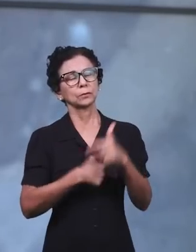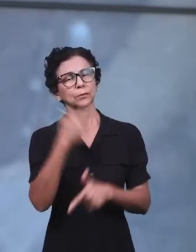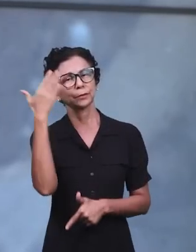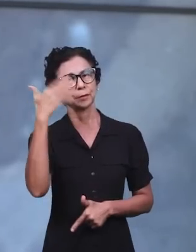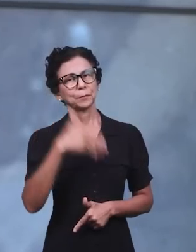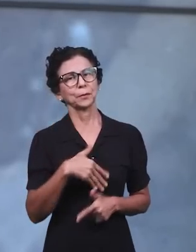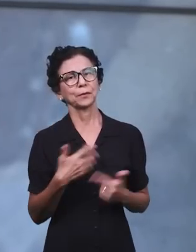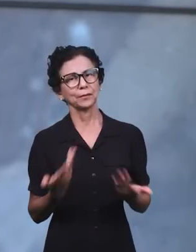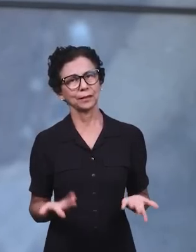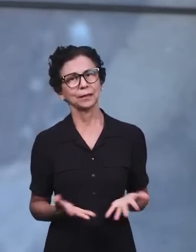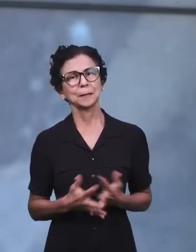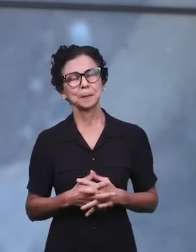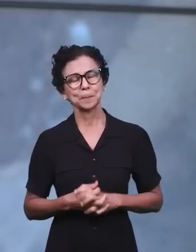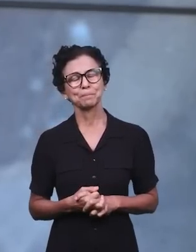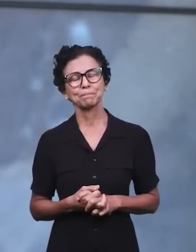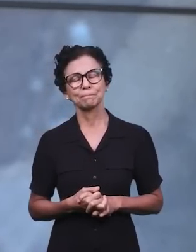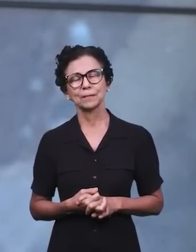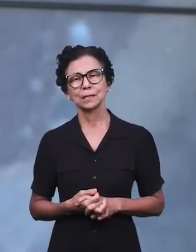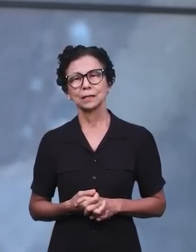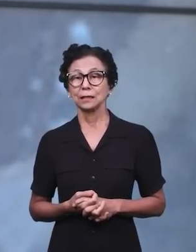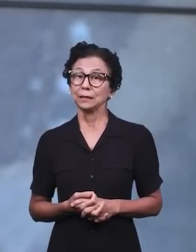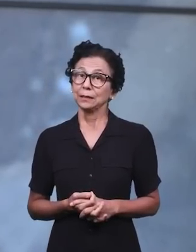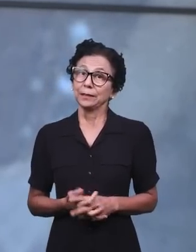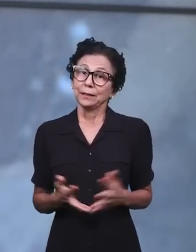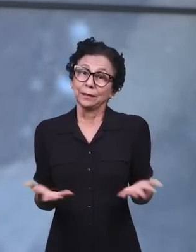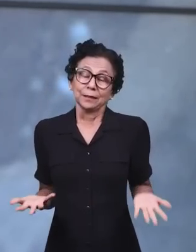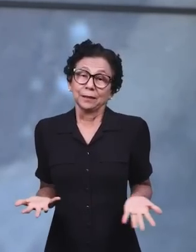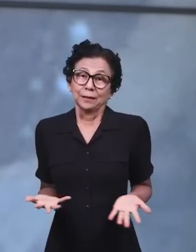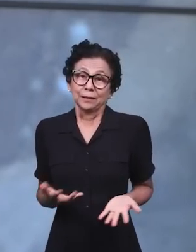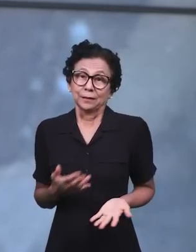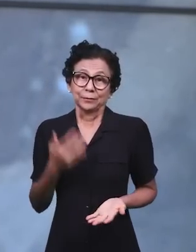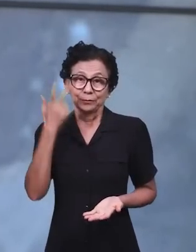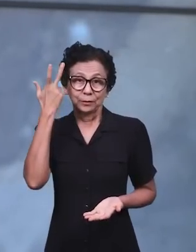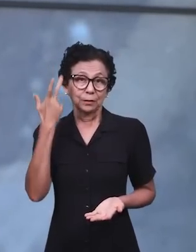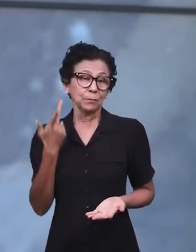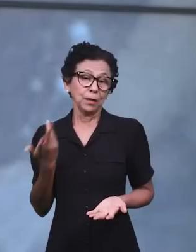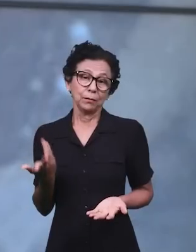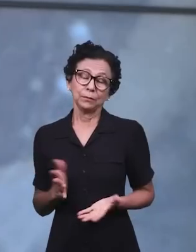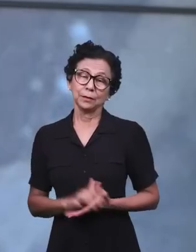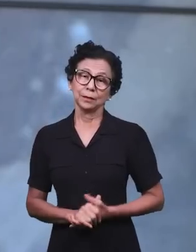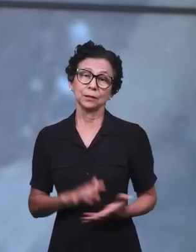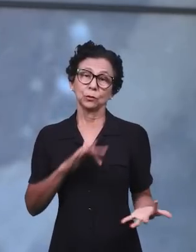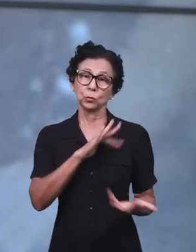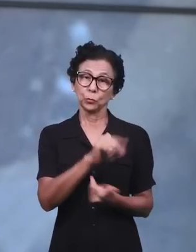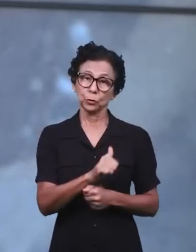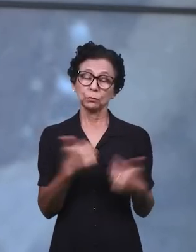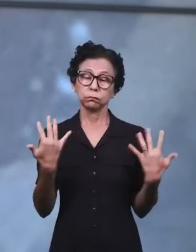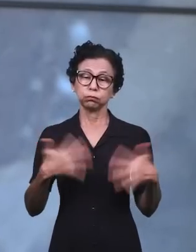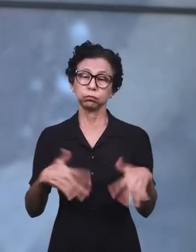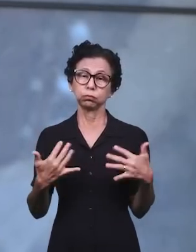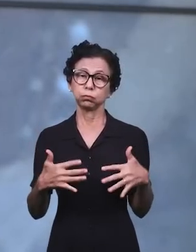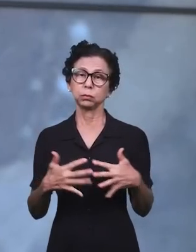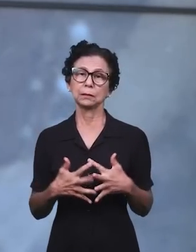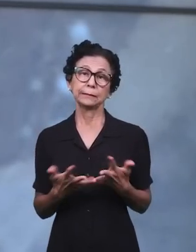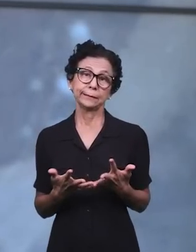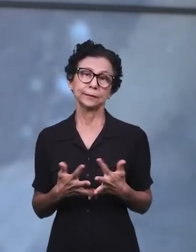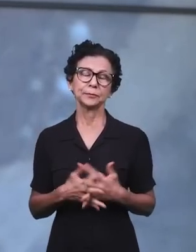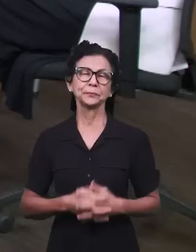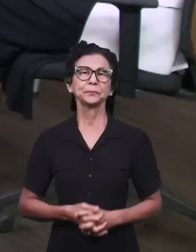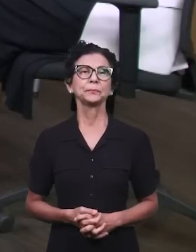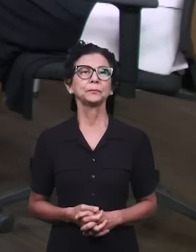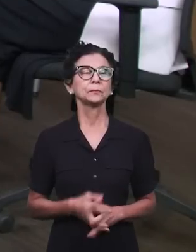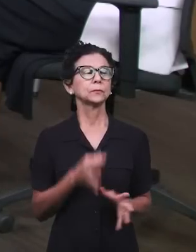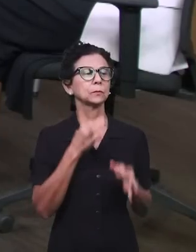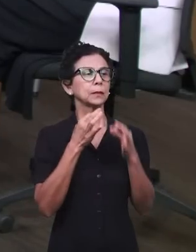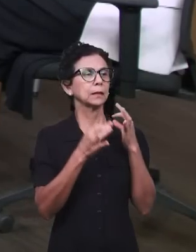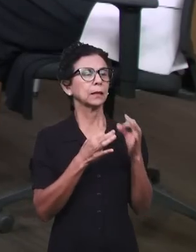para aquilo que você vai ainda enfrentar, porque temos, no mundo tereis aflições, é o que diz a palavra do Senhor. Você quer fazer um comentário